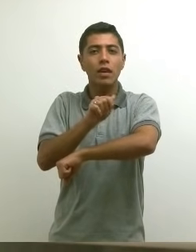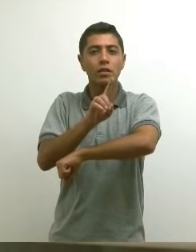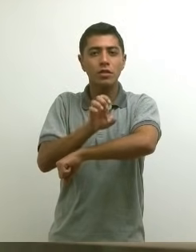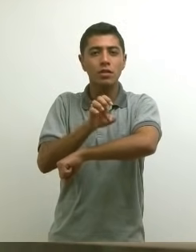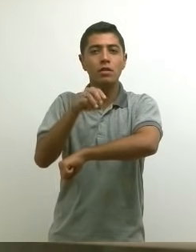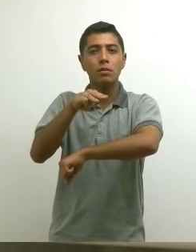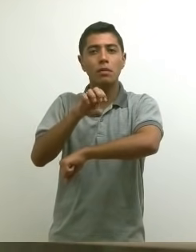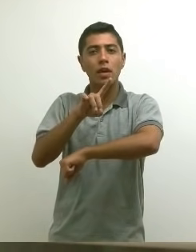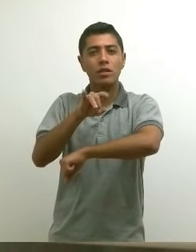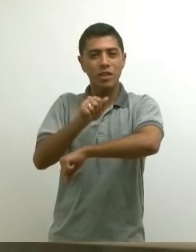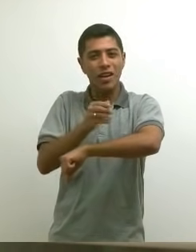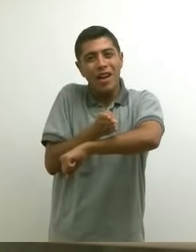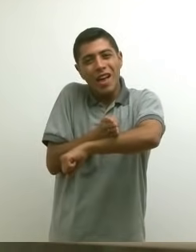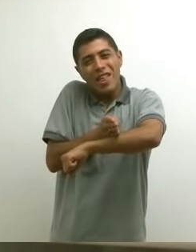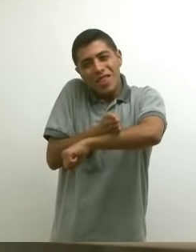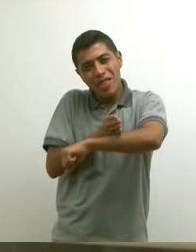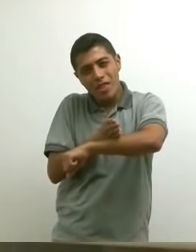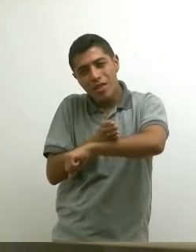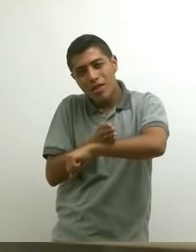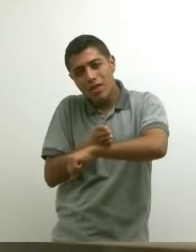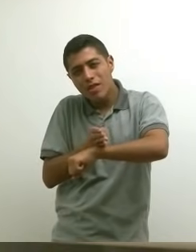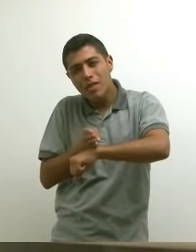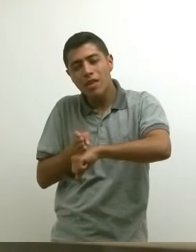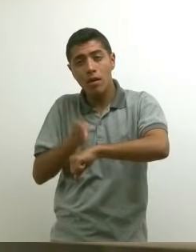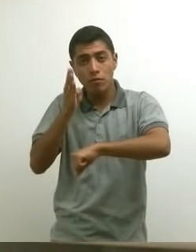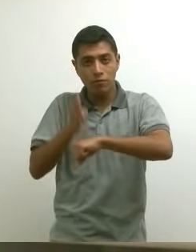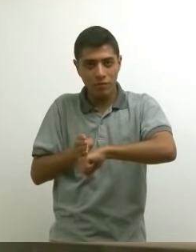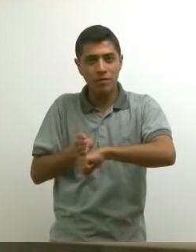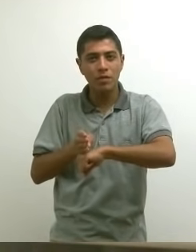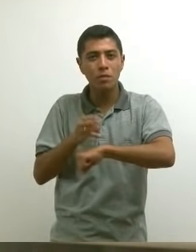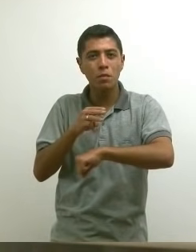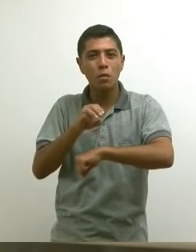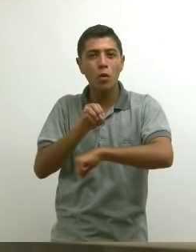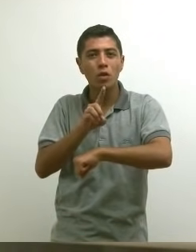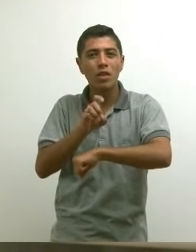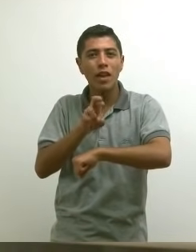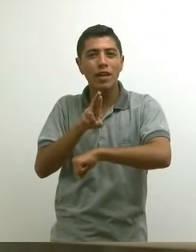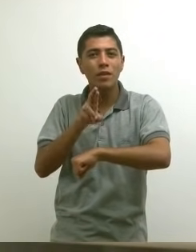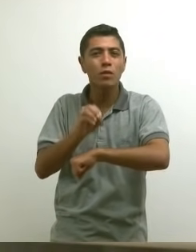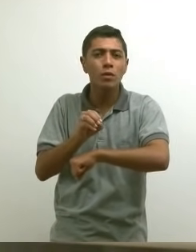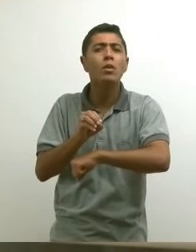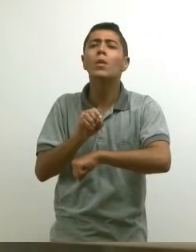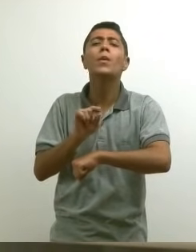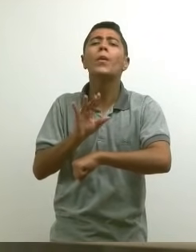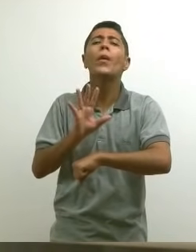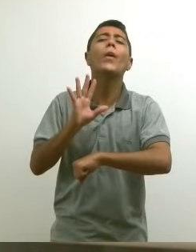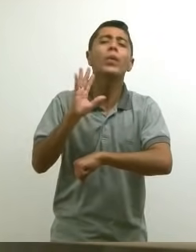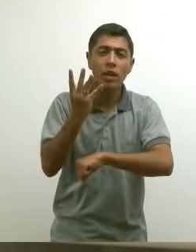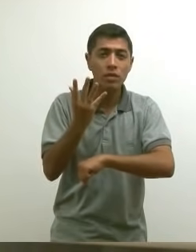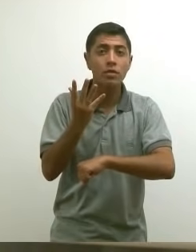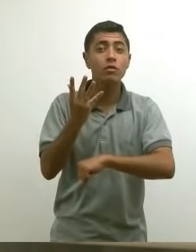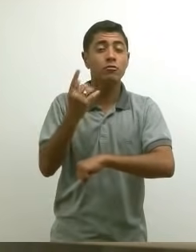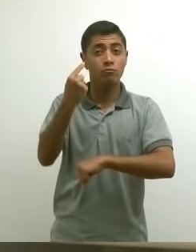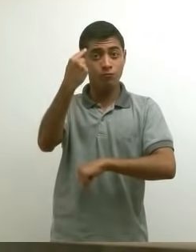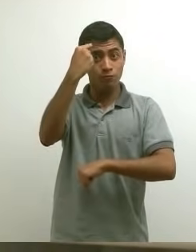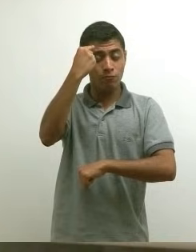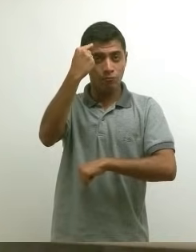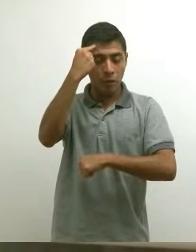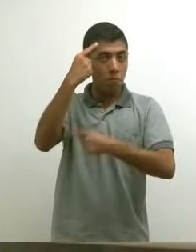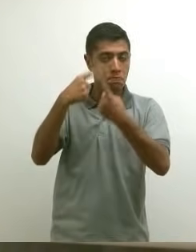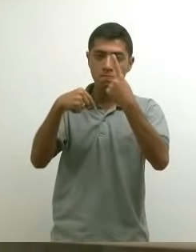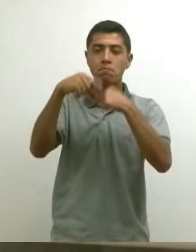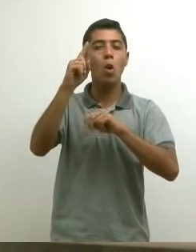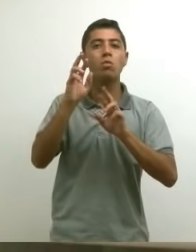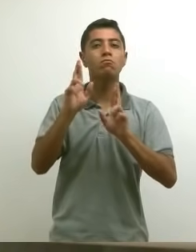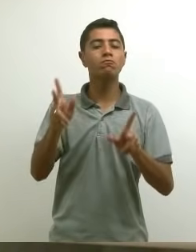basicamente uma situação de pensar a revolução científica ou seja importante a partir do século